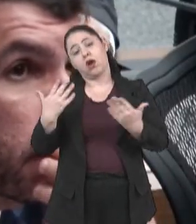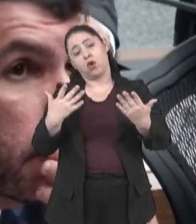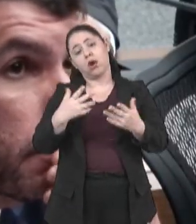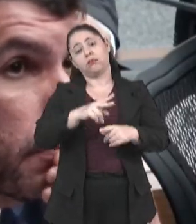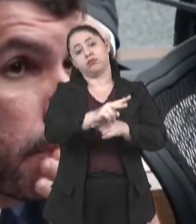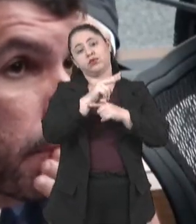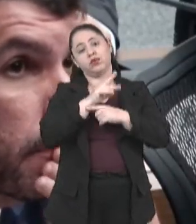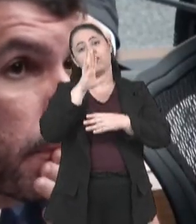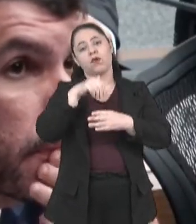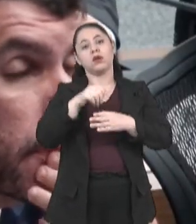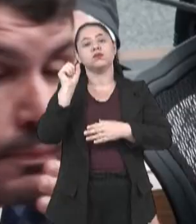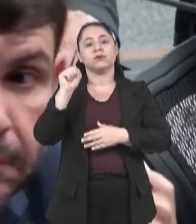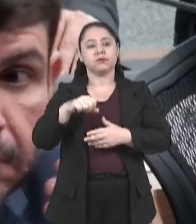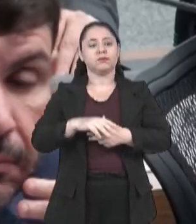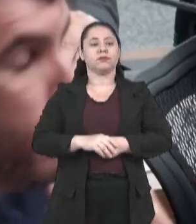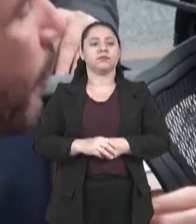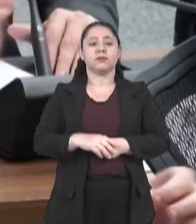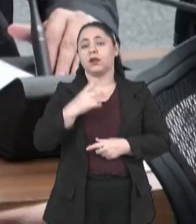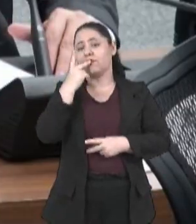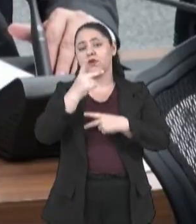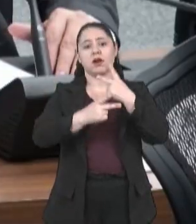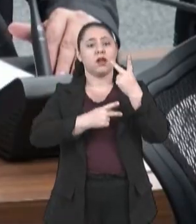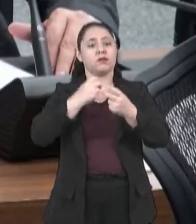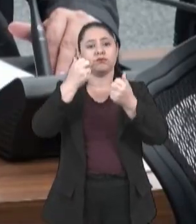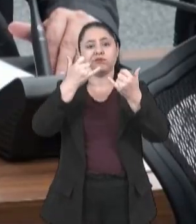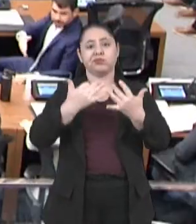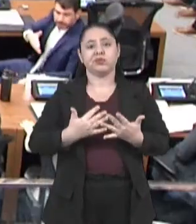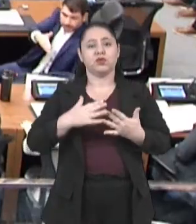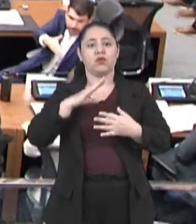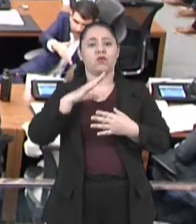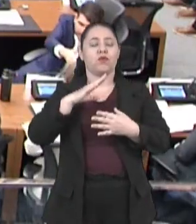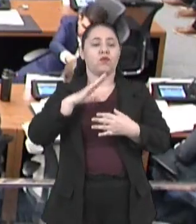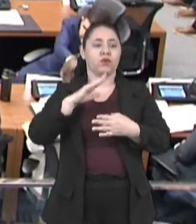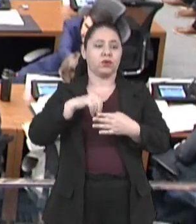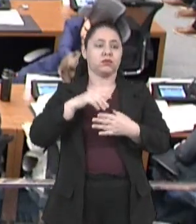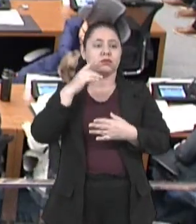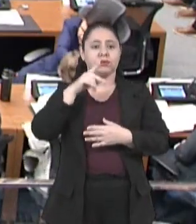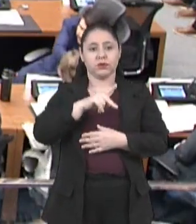fazendo o empréstimo. Por isso eu voto favorável. Declarar voto do presidente.